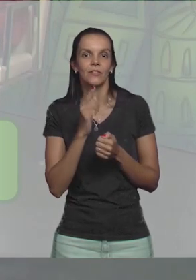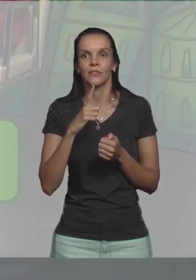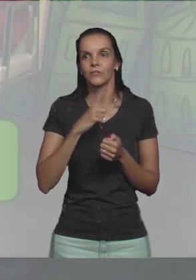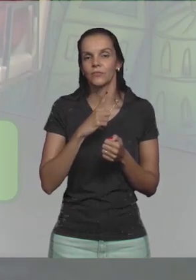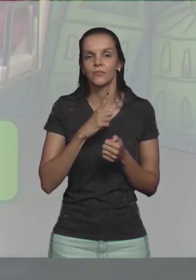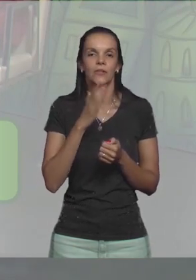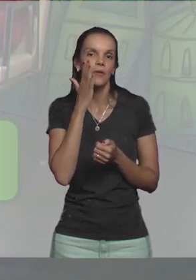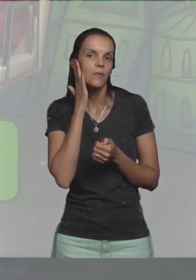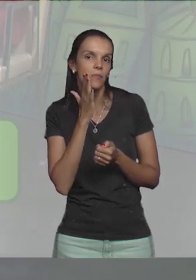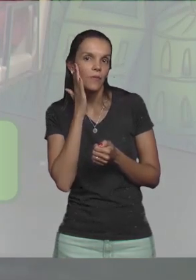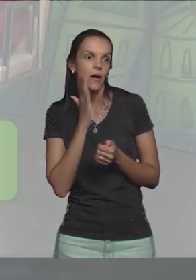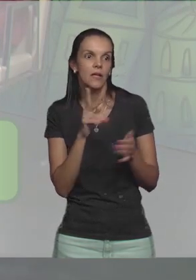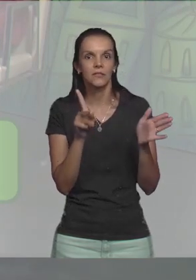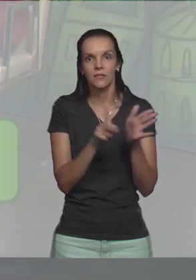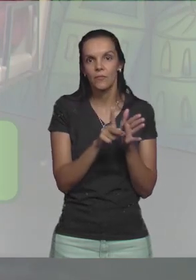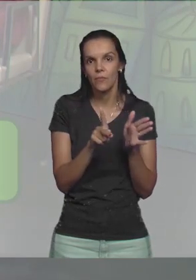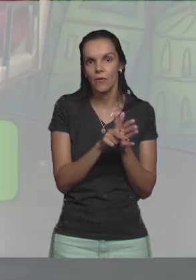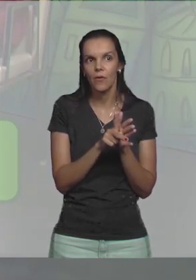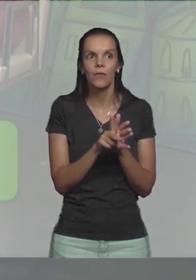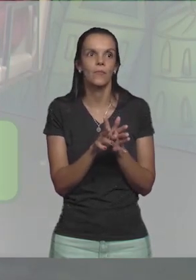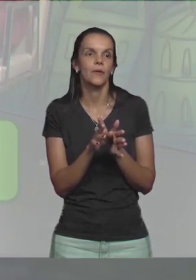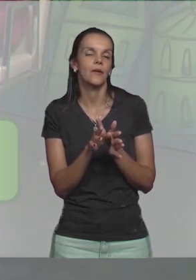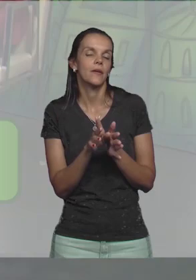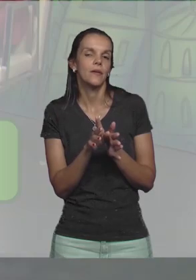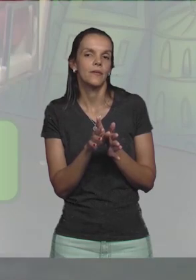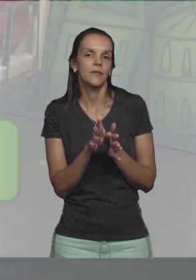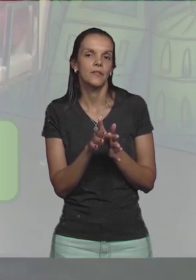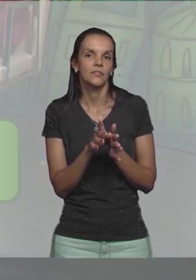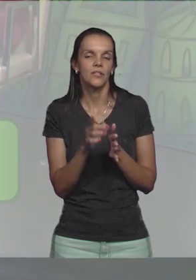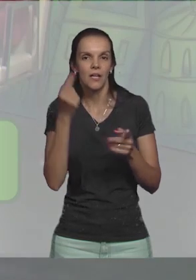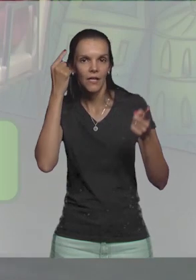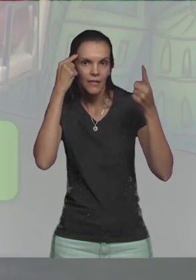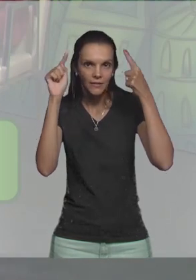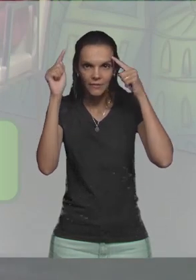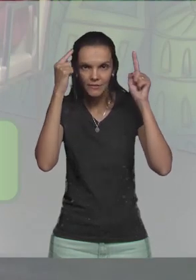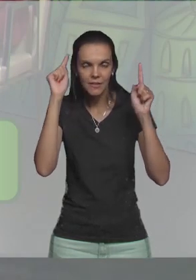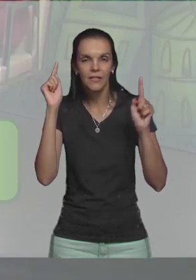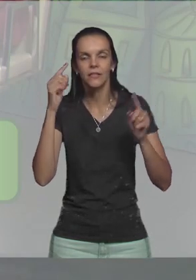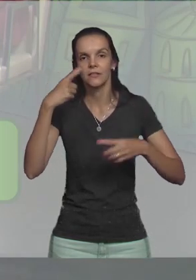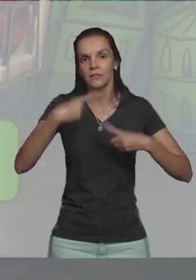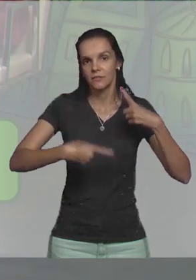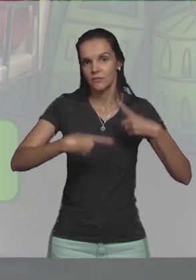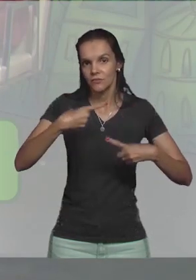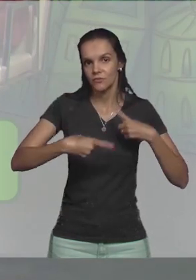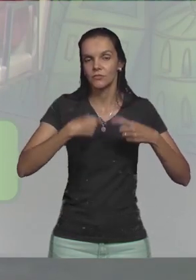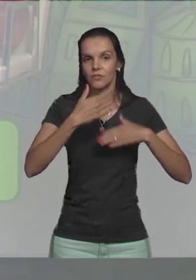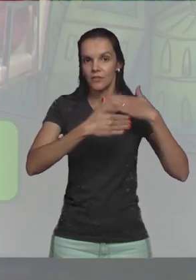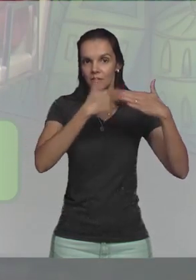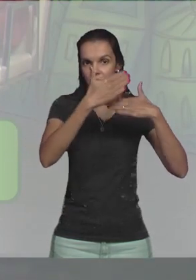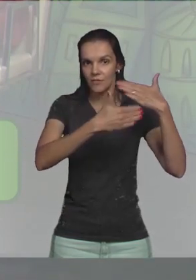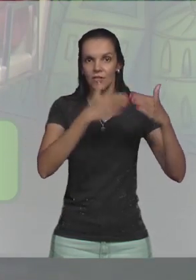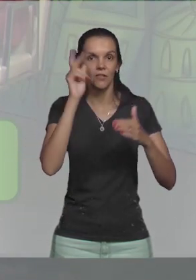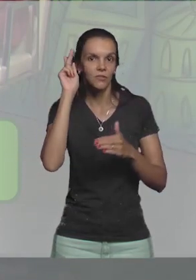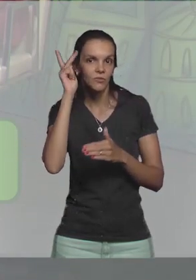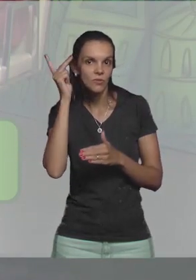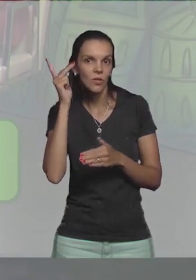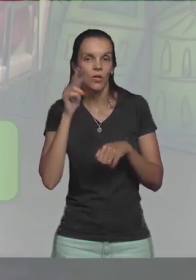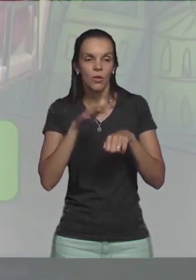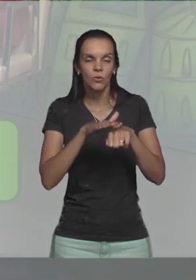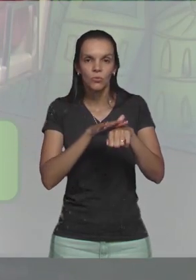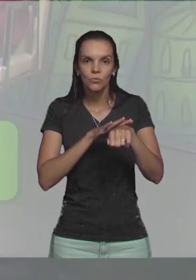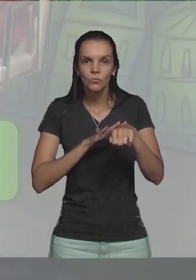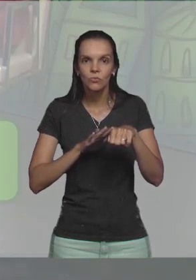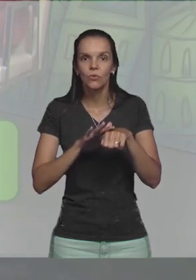uma base que sirva para o teu rosto, entendeu? E aí a gente vai entrar naquela ideia até da própria discussão, que eu acho que é um avanço que a gente tem sobre a história do tom da